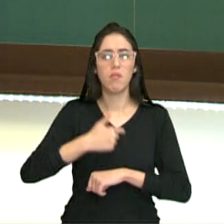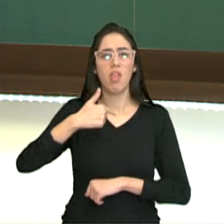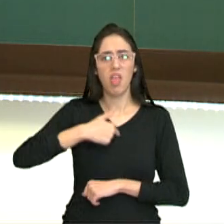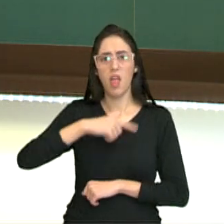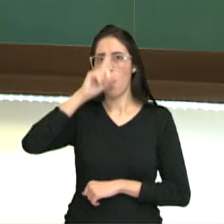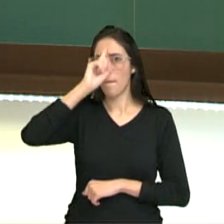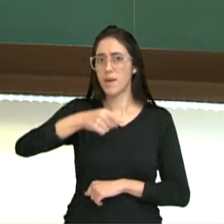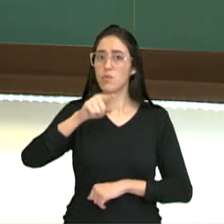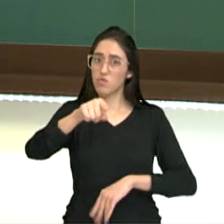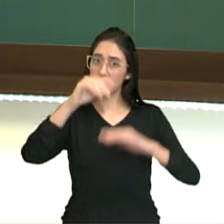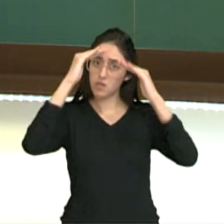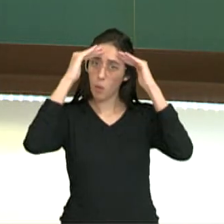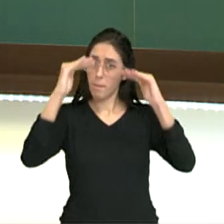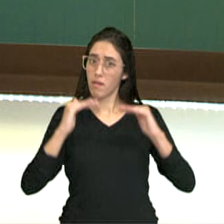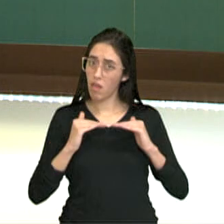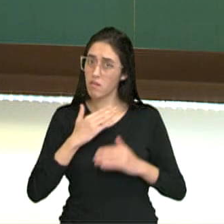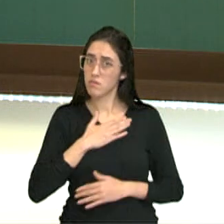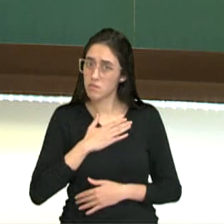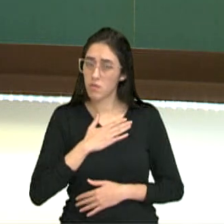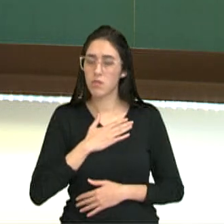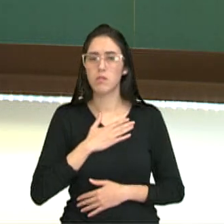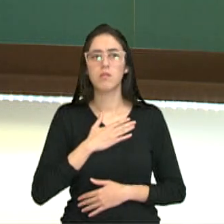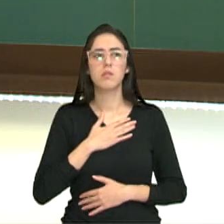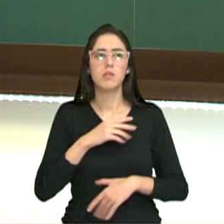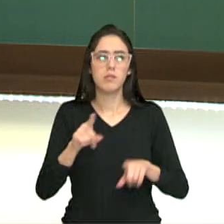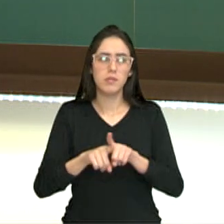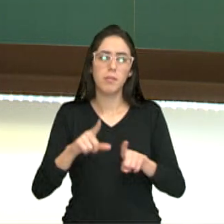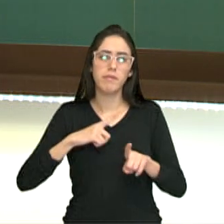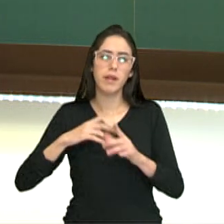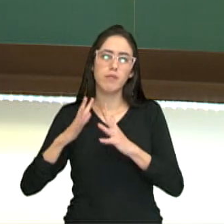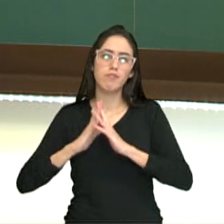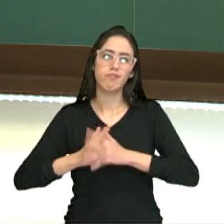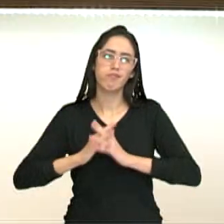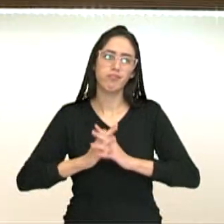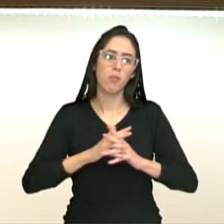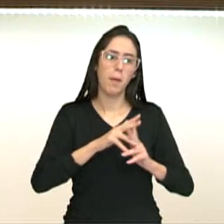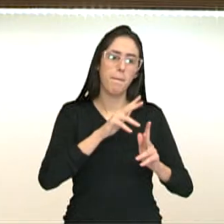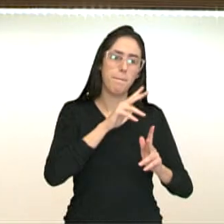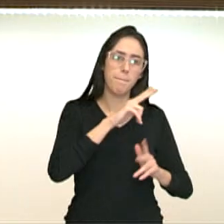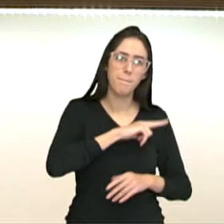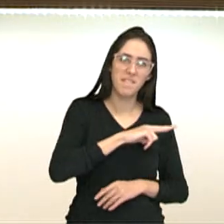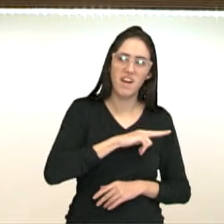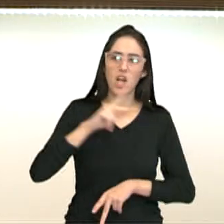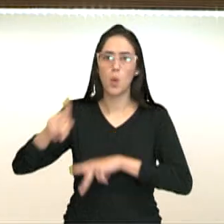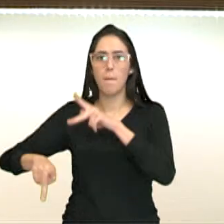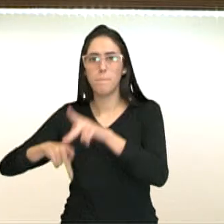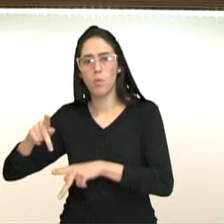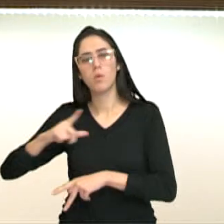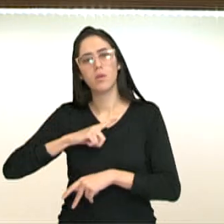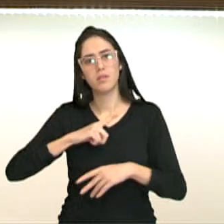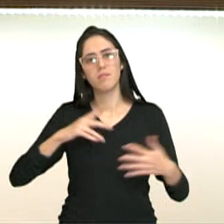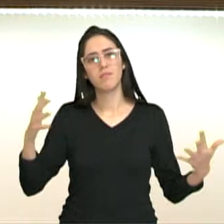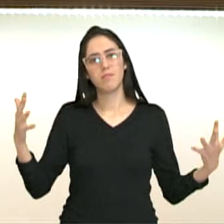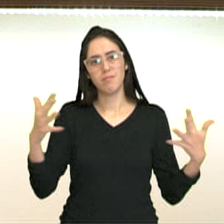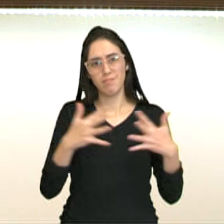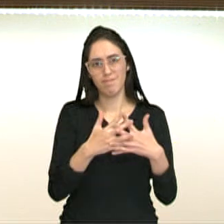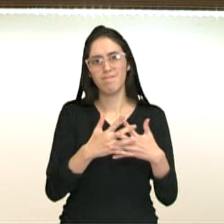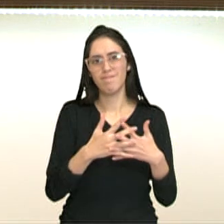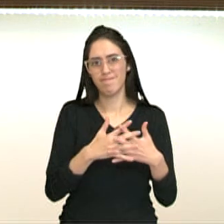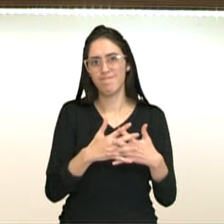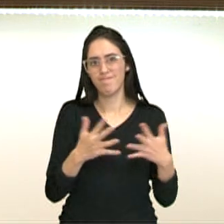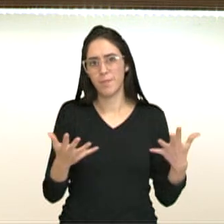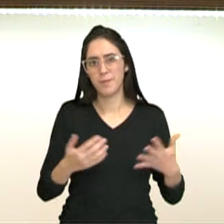mando, você obedece, e da confusão entre o público e o privado que a gente abordou aqui a partir da teoria do Da Mata.